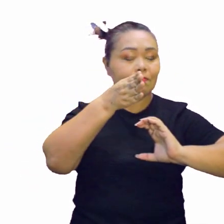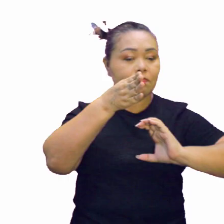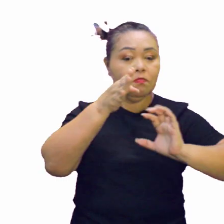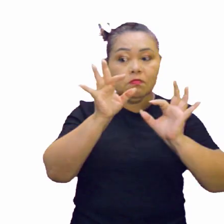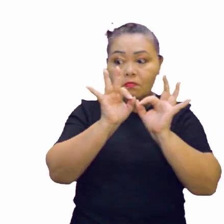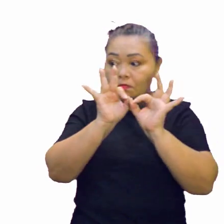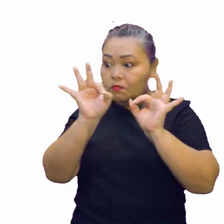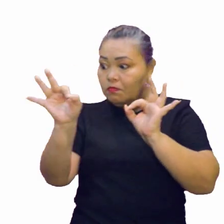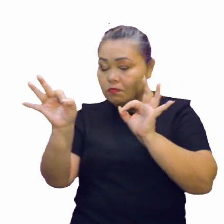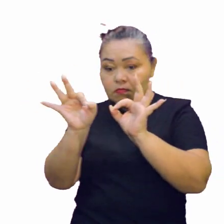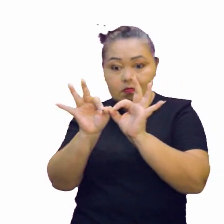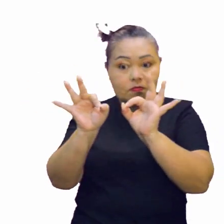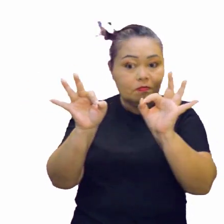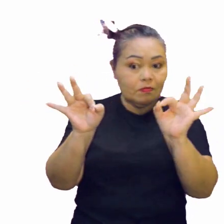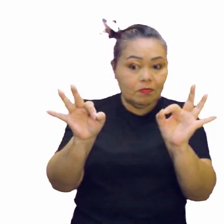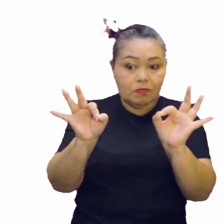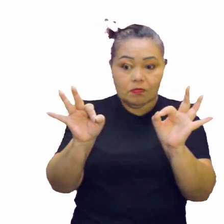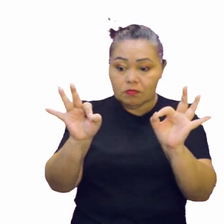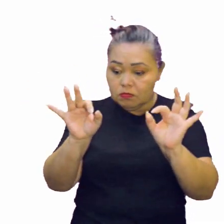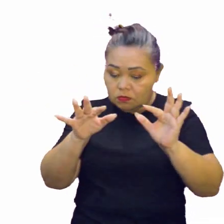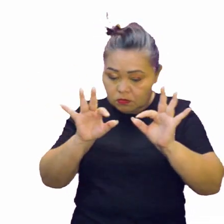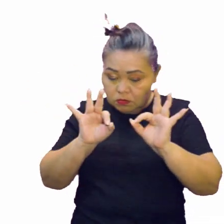a distância entre os ranks.